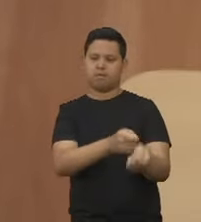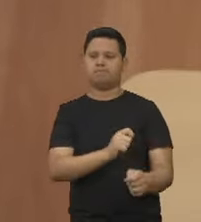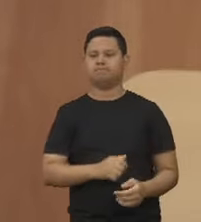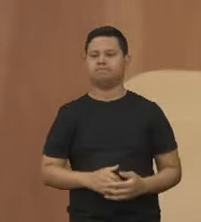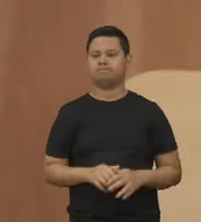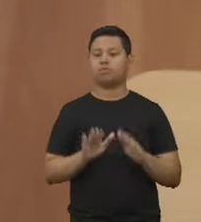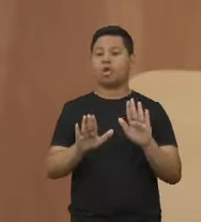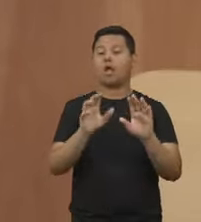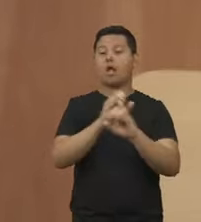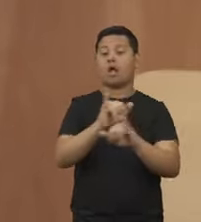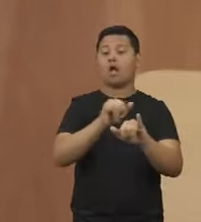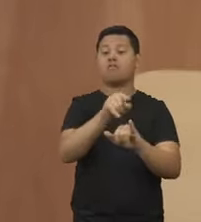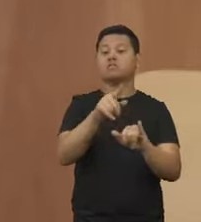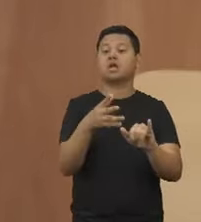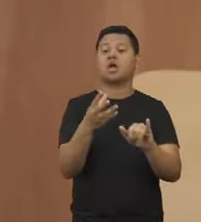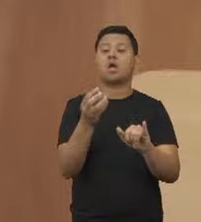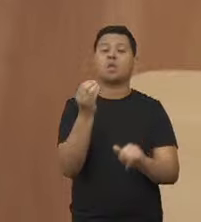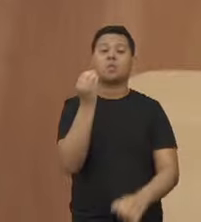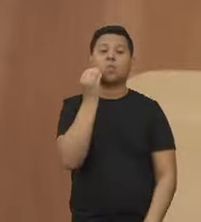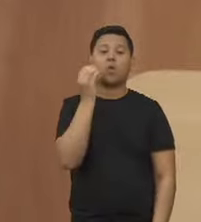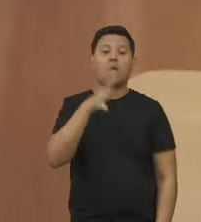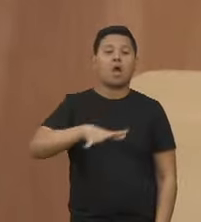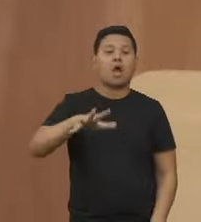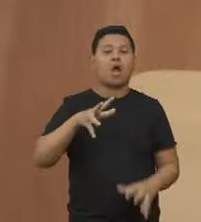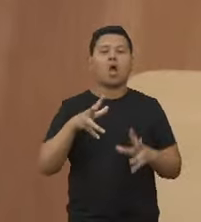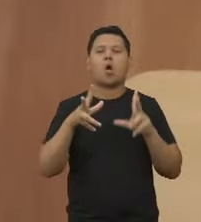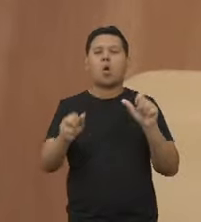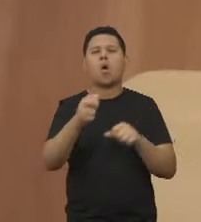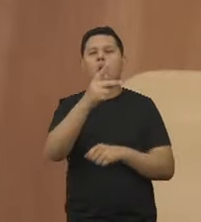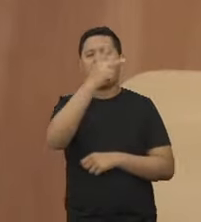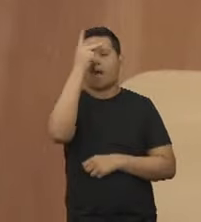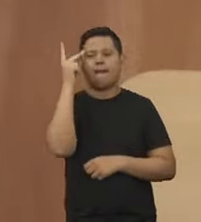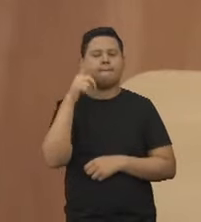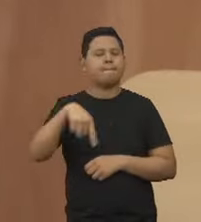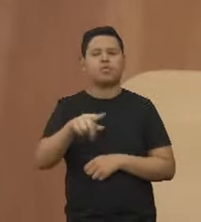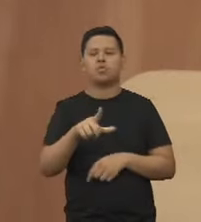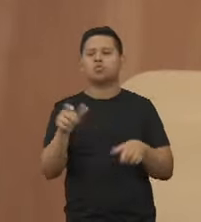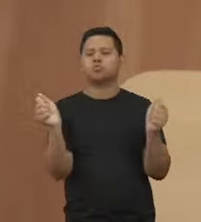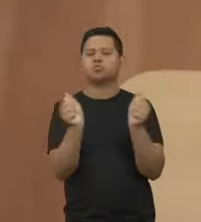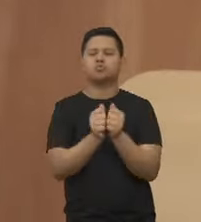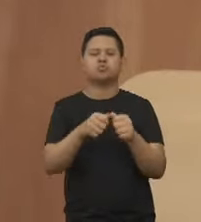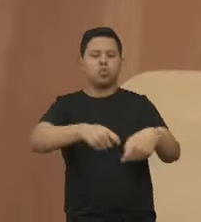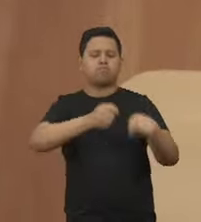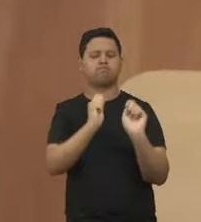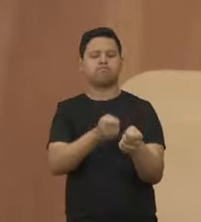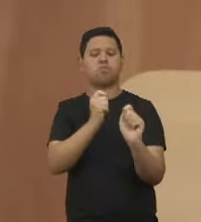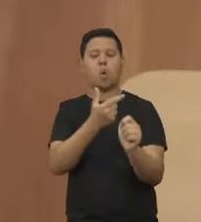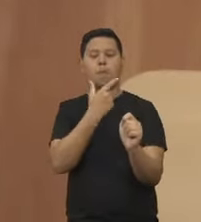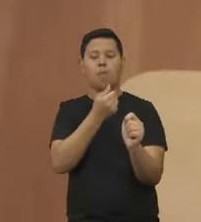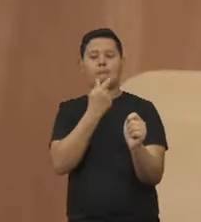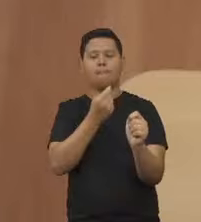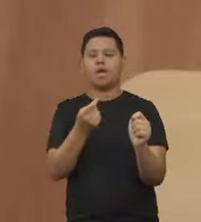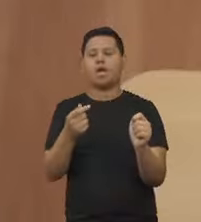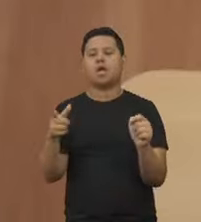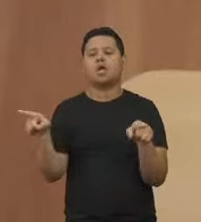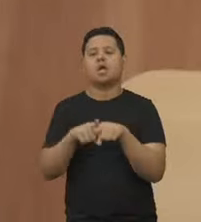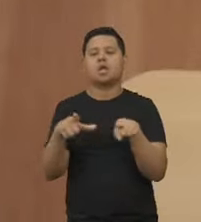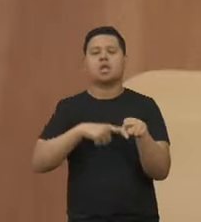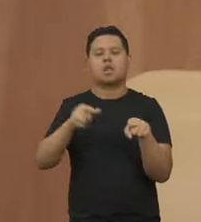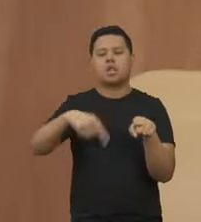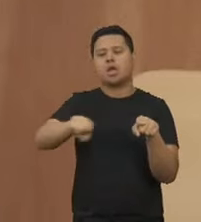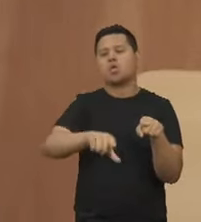aqui dizer e mandar um beijo a todas as pessoas, aos charreteiros, aos movimentos de laço que a gente tem no